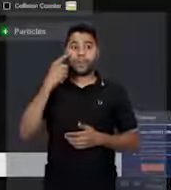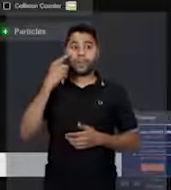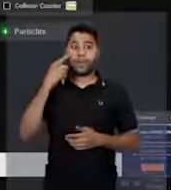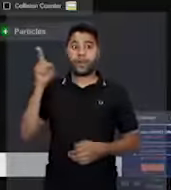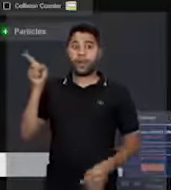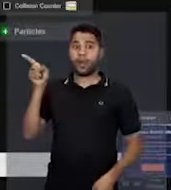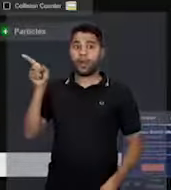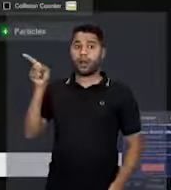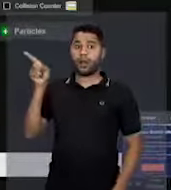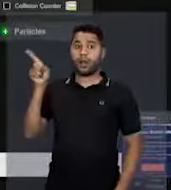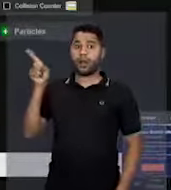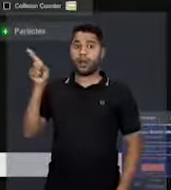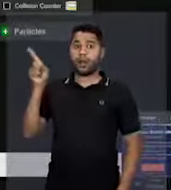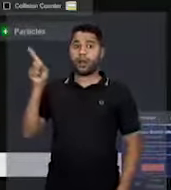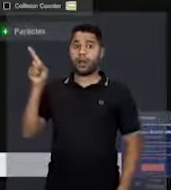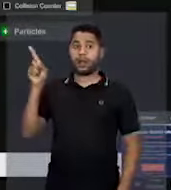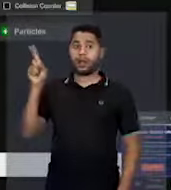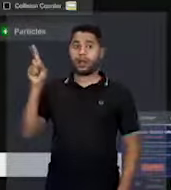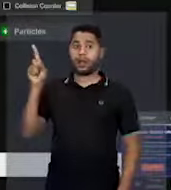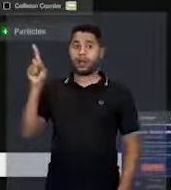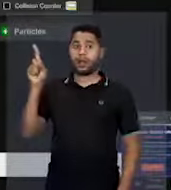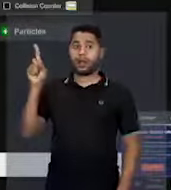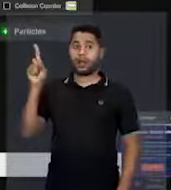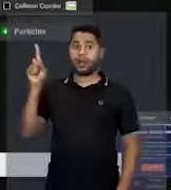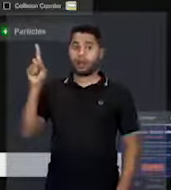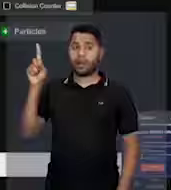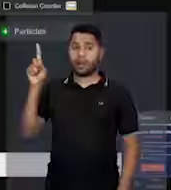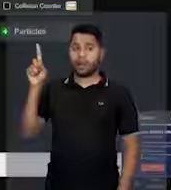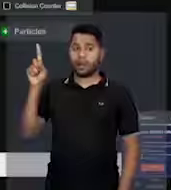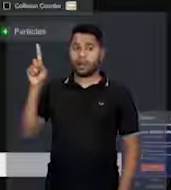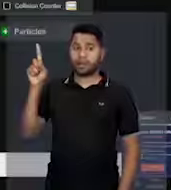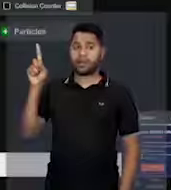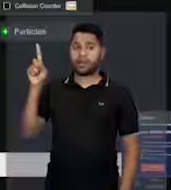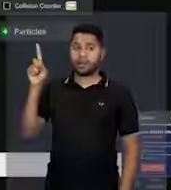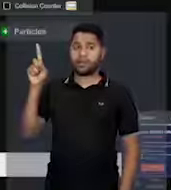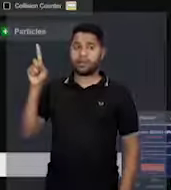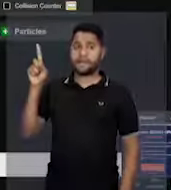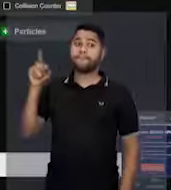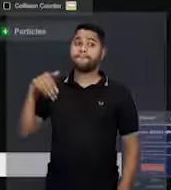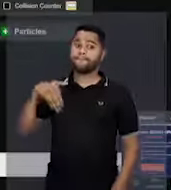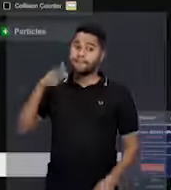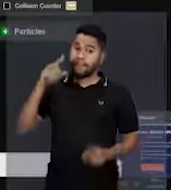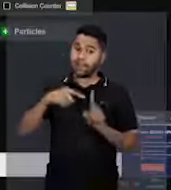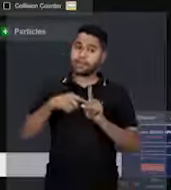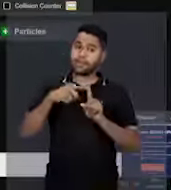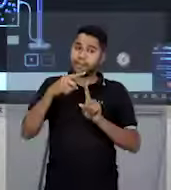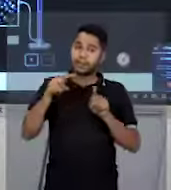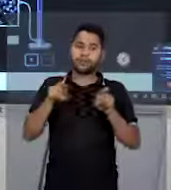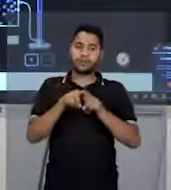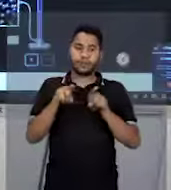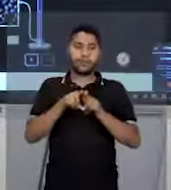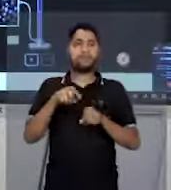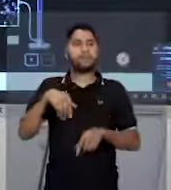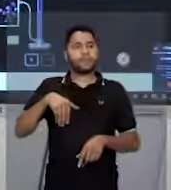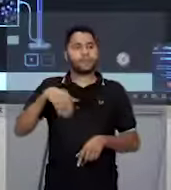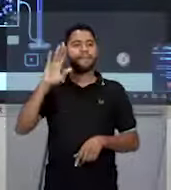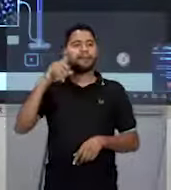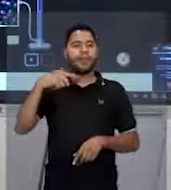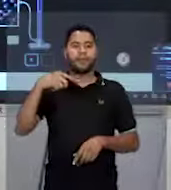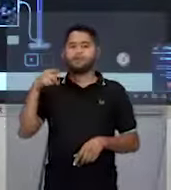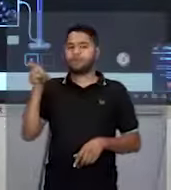está acontecendo com ela? Quanto maior a temperatura, maior a pressão, diretamente